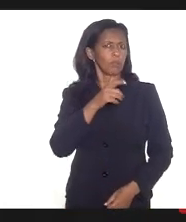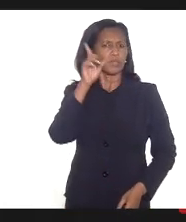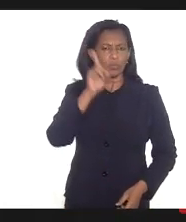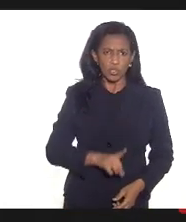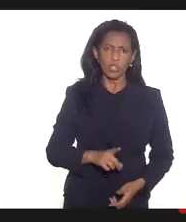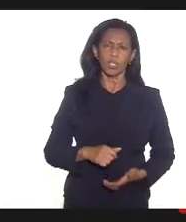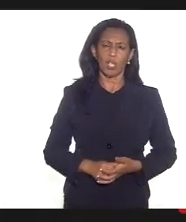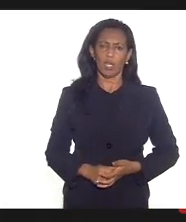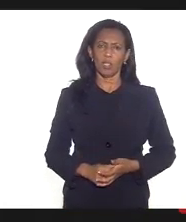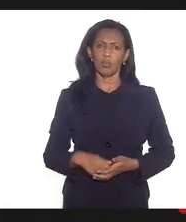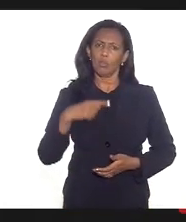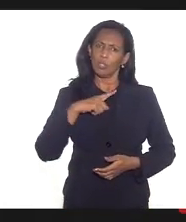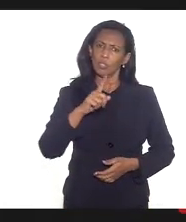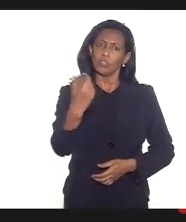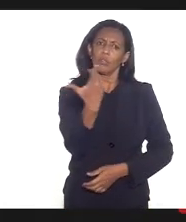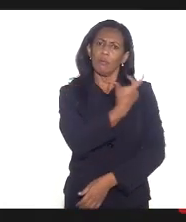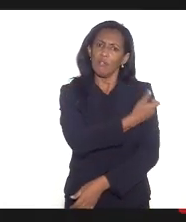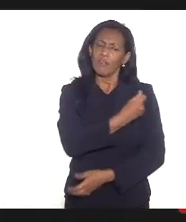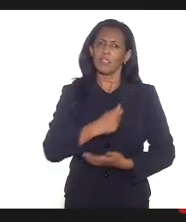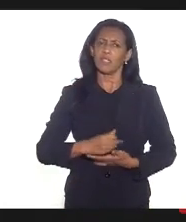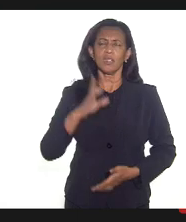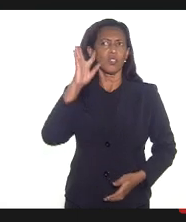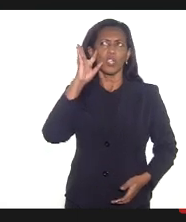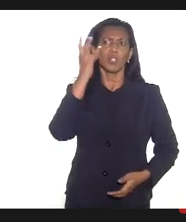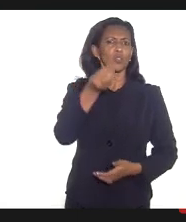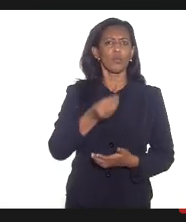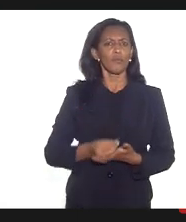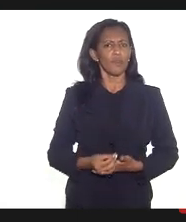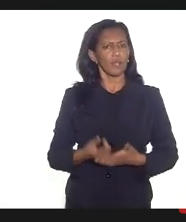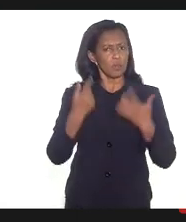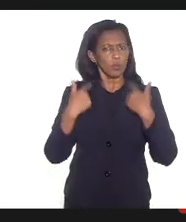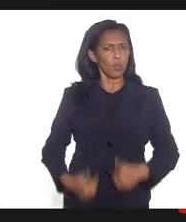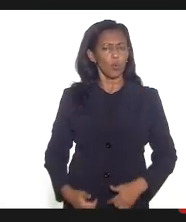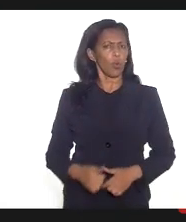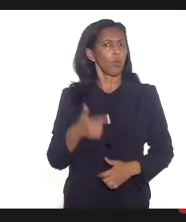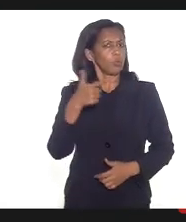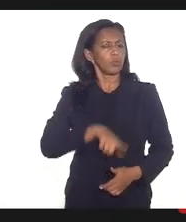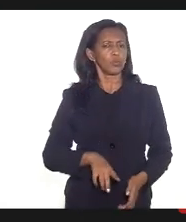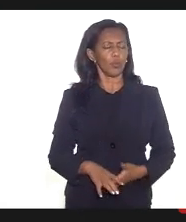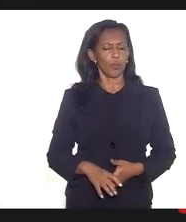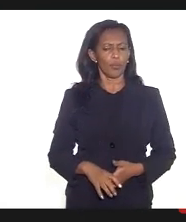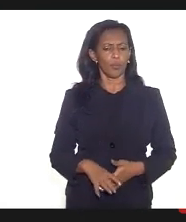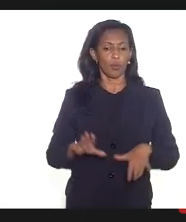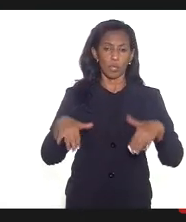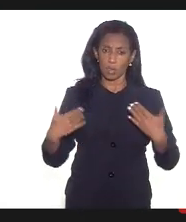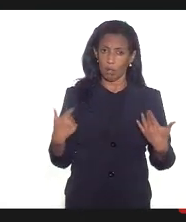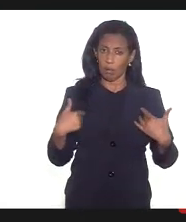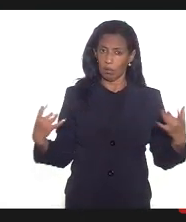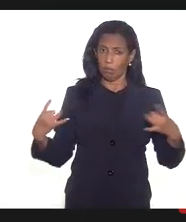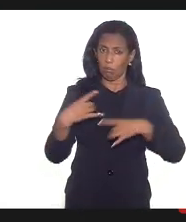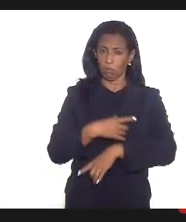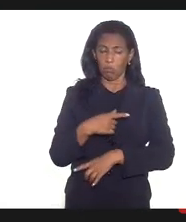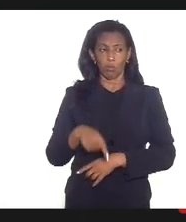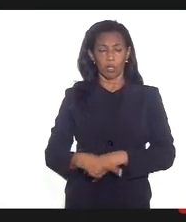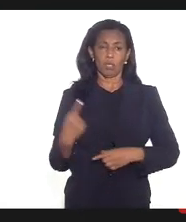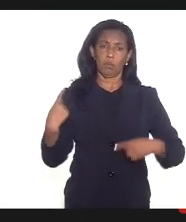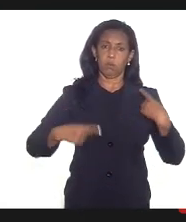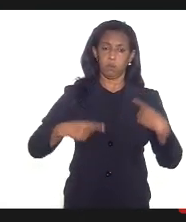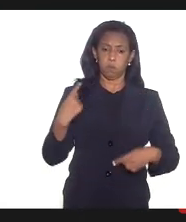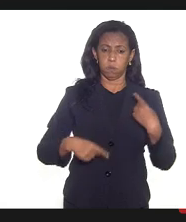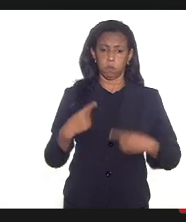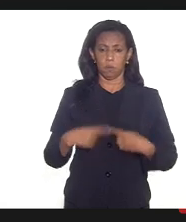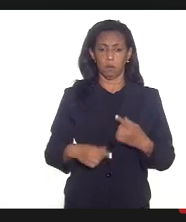direito é de tomar uma vacina de decidir sobre o seu corpo novamente então a gente tá aí para o debate para a gente